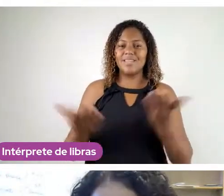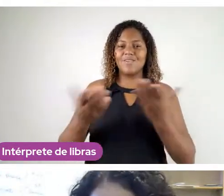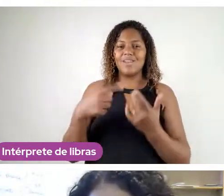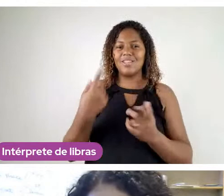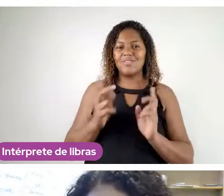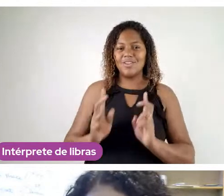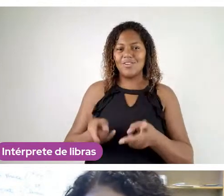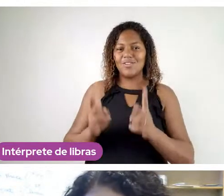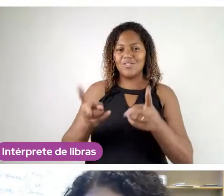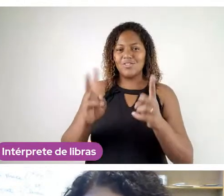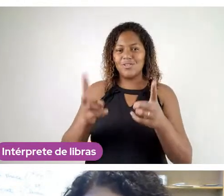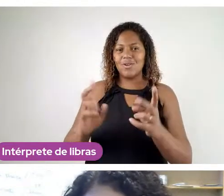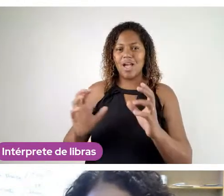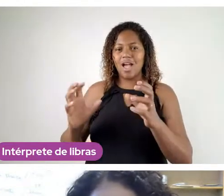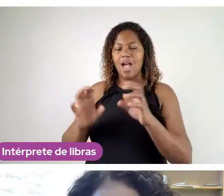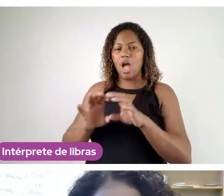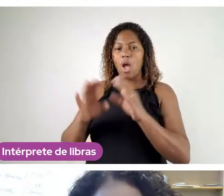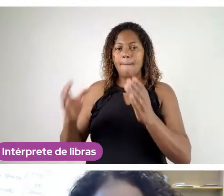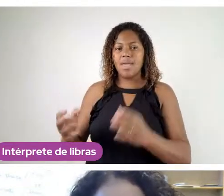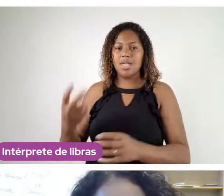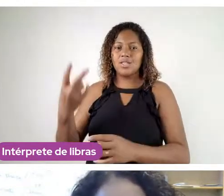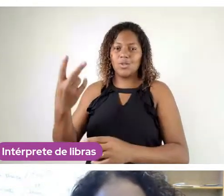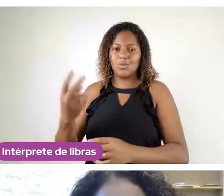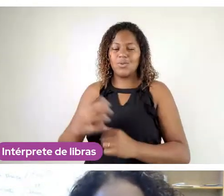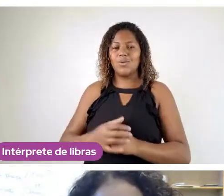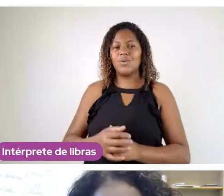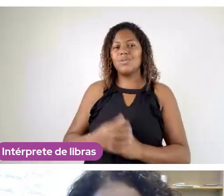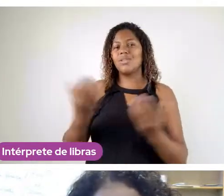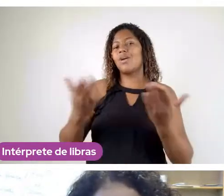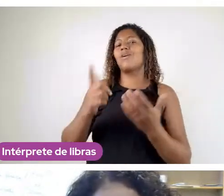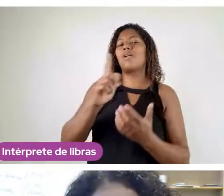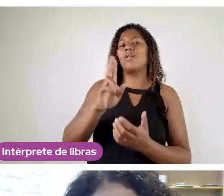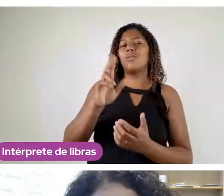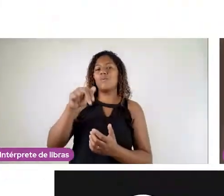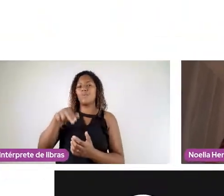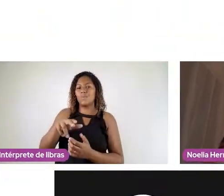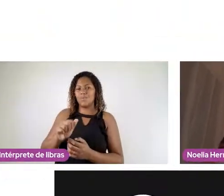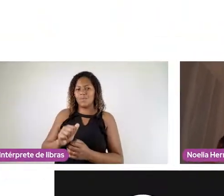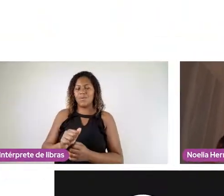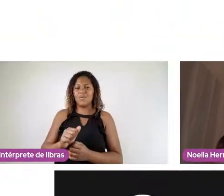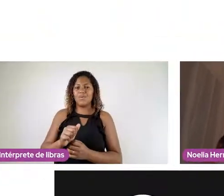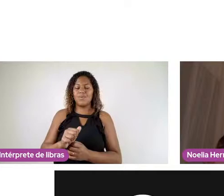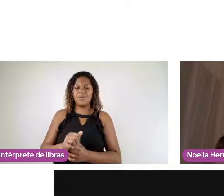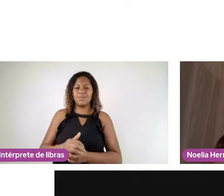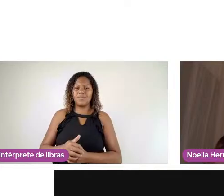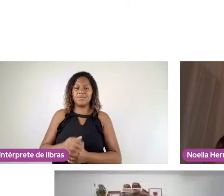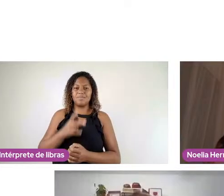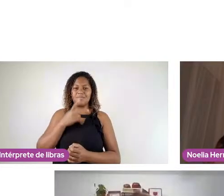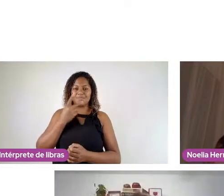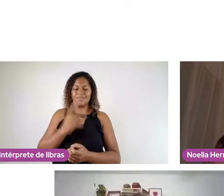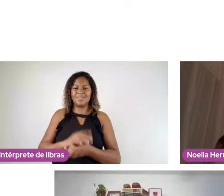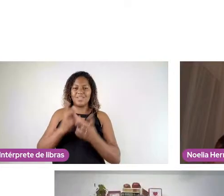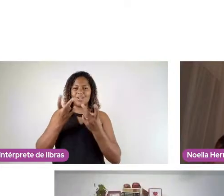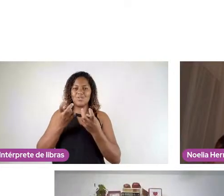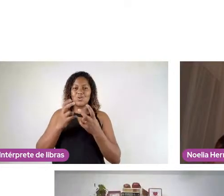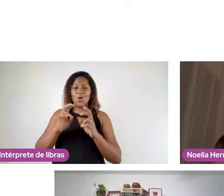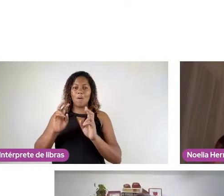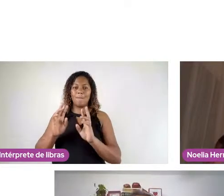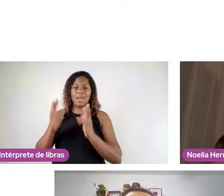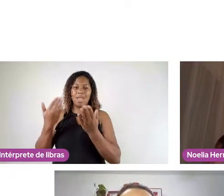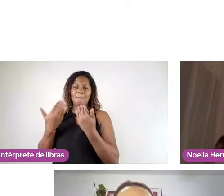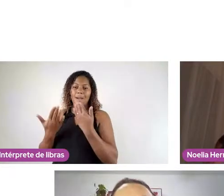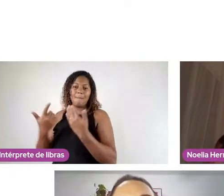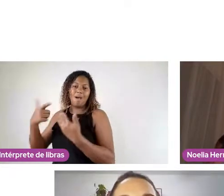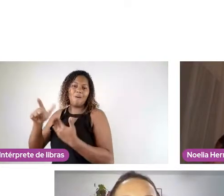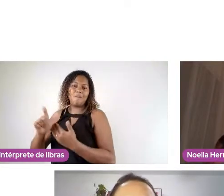agora com a mesa 2. Deve entrar agora a Luana falar alguma coisa sobre a mesa ou a Letícia.